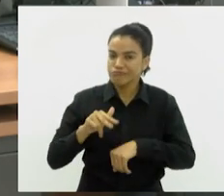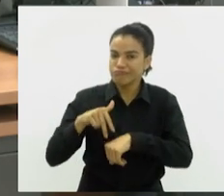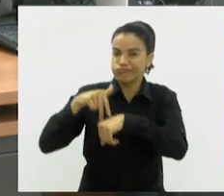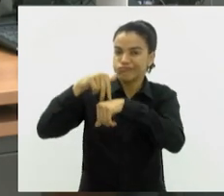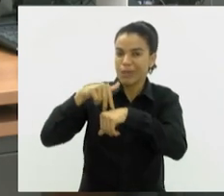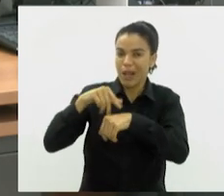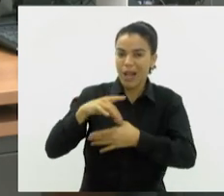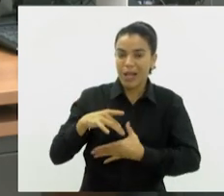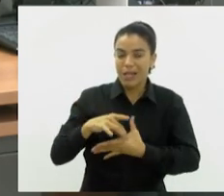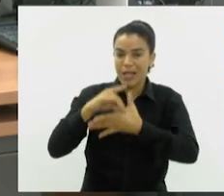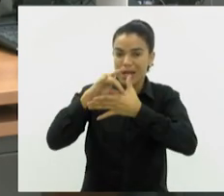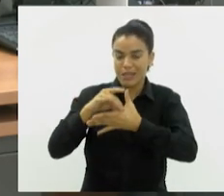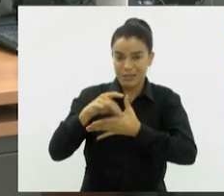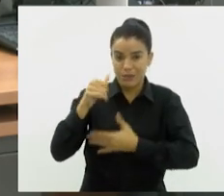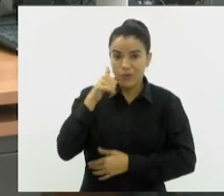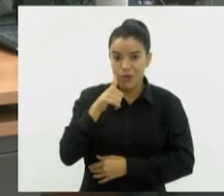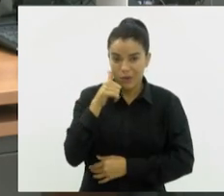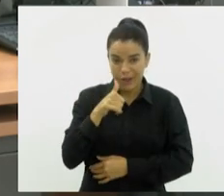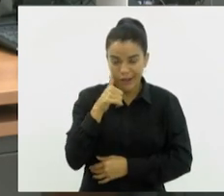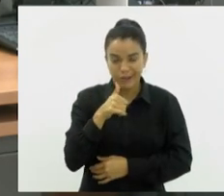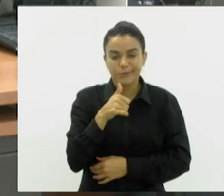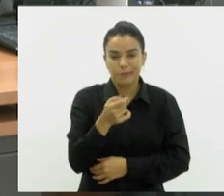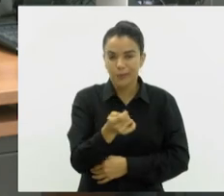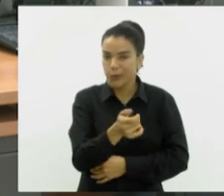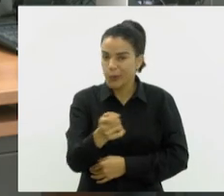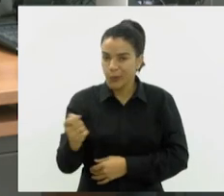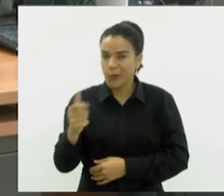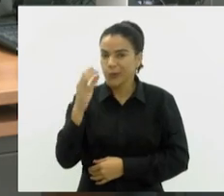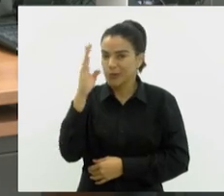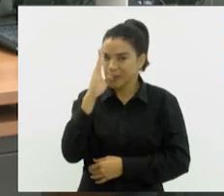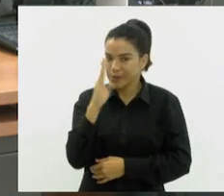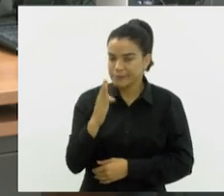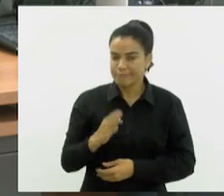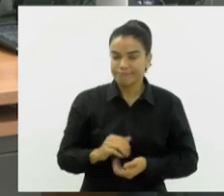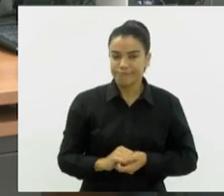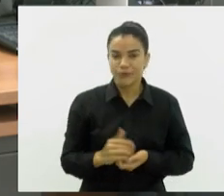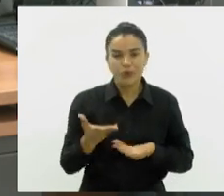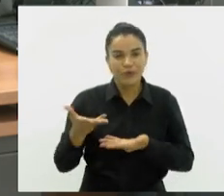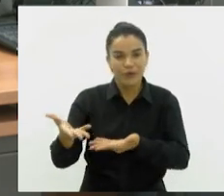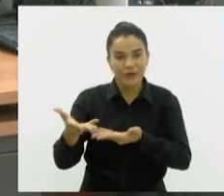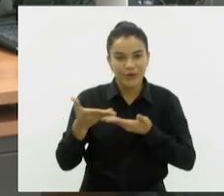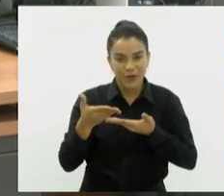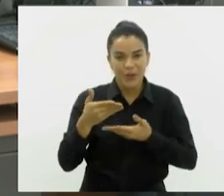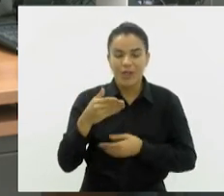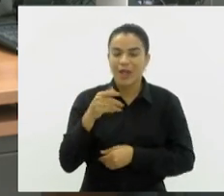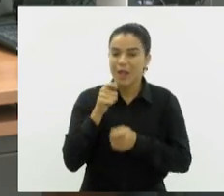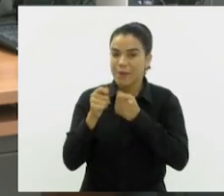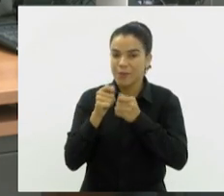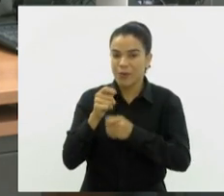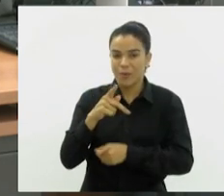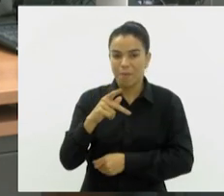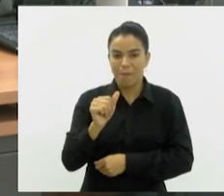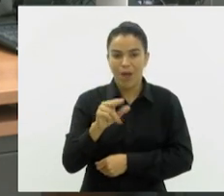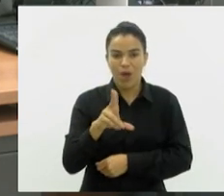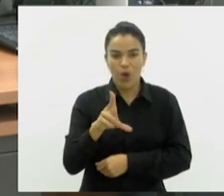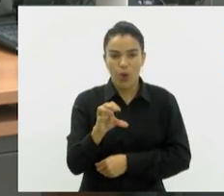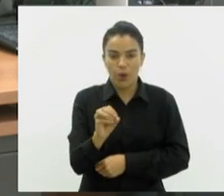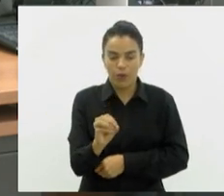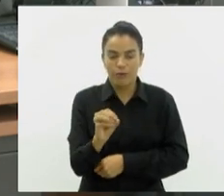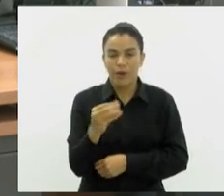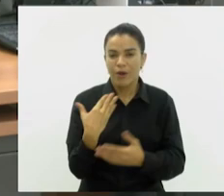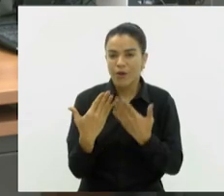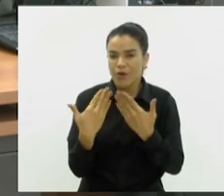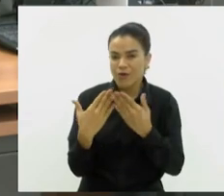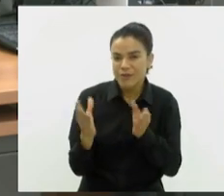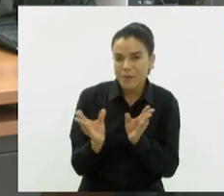ocupados nas empresas pelas mulheres aqui no Brasil eu vou chamar o repórter Paulo Vitor viviani pra gente conversar um pouquinho mais